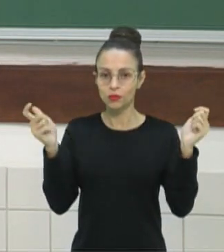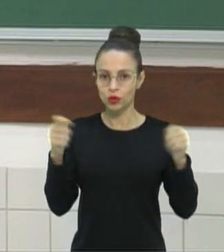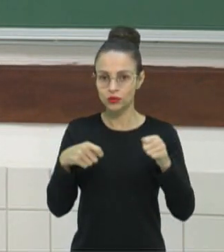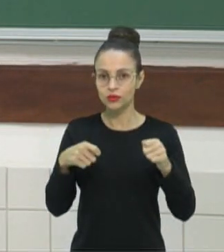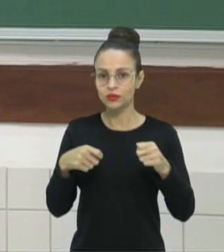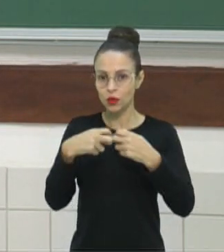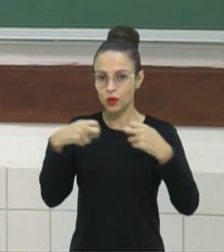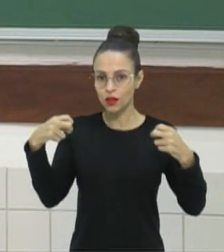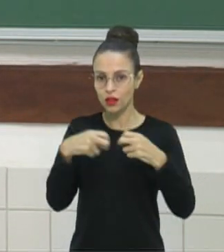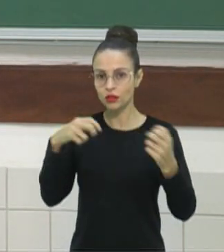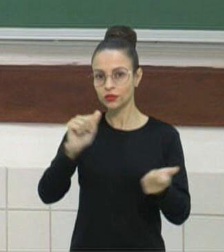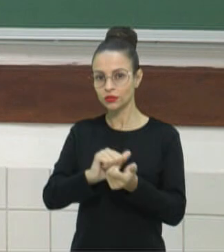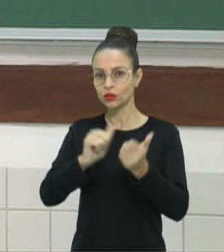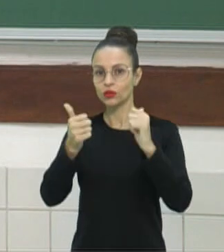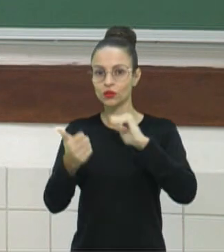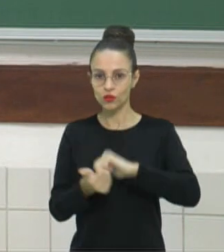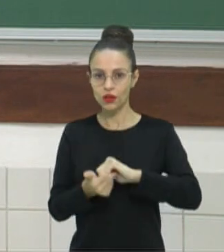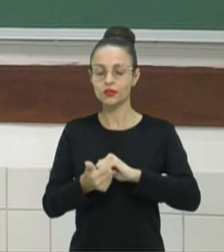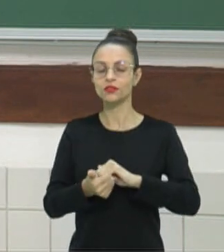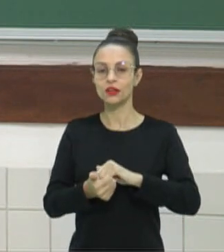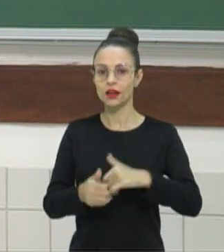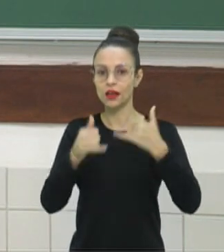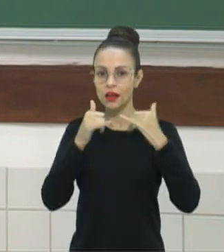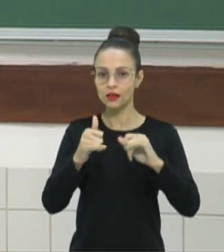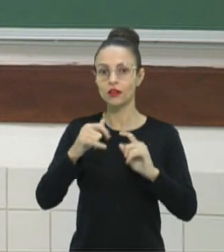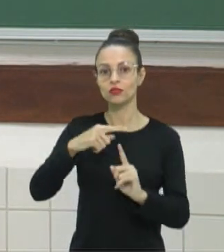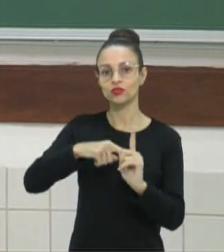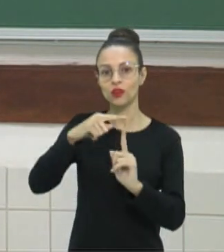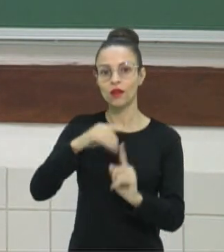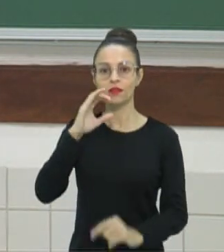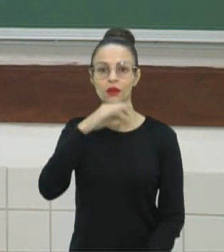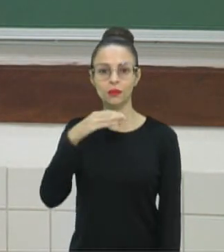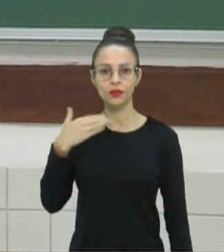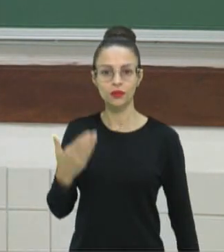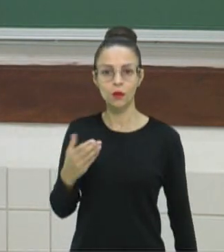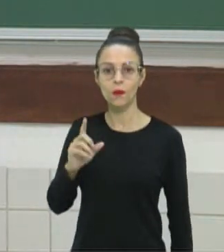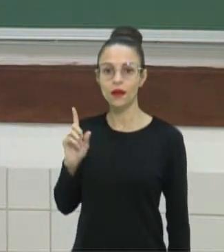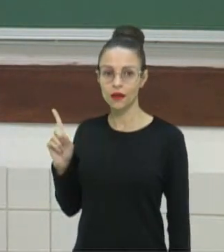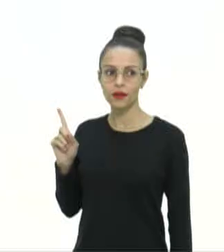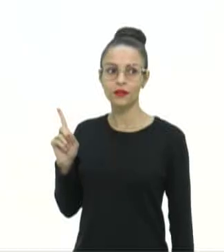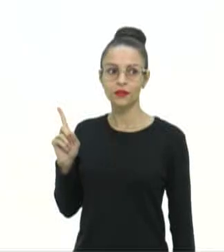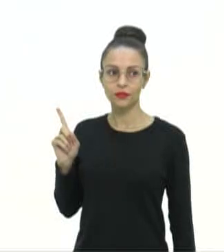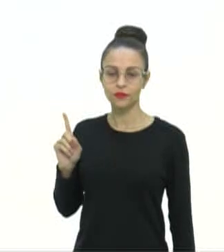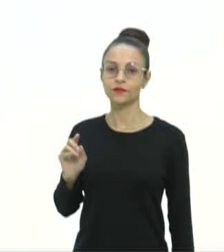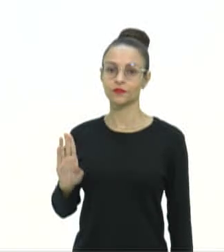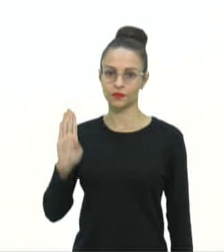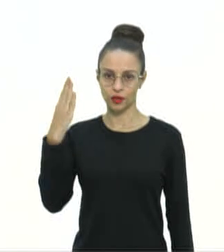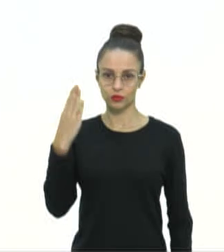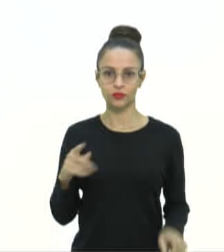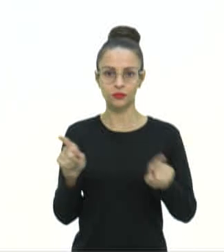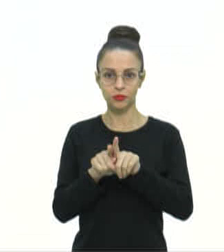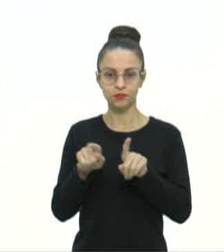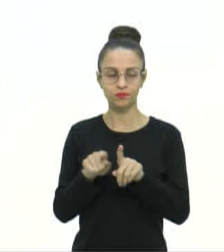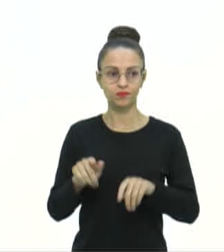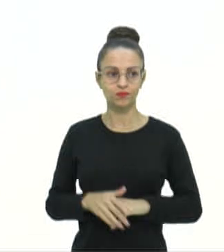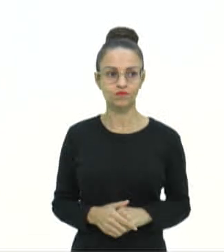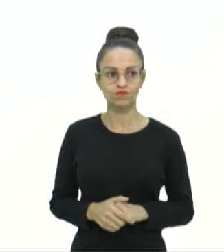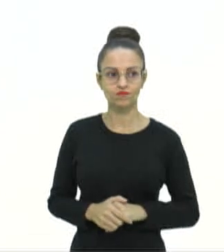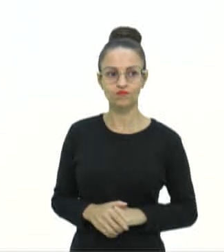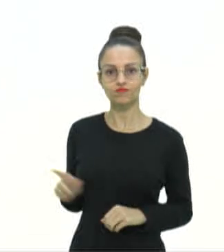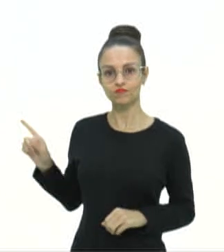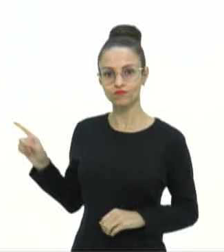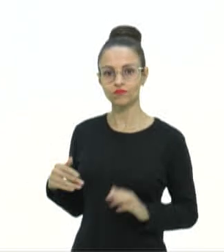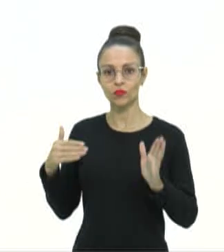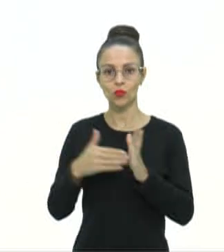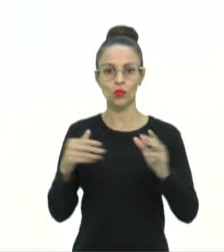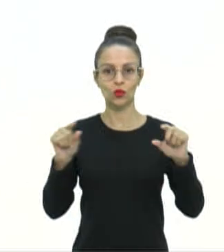e converte ela em energia térmica, certo? Ou seja, essa questão aqui ela é falsa também. E aqui nós